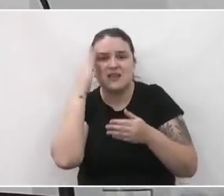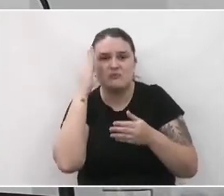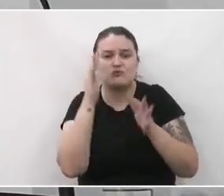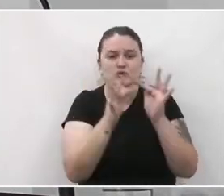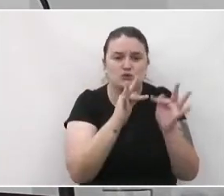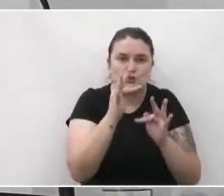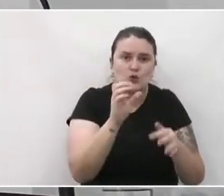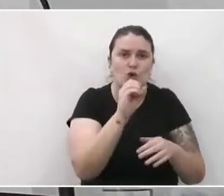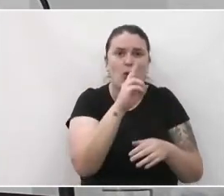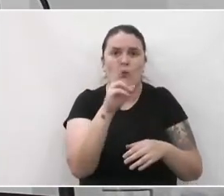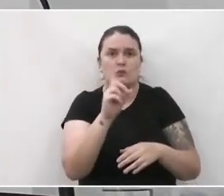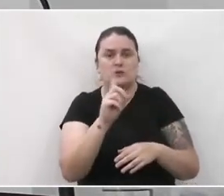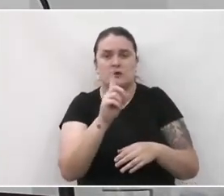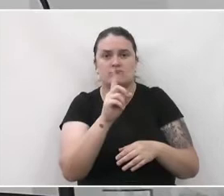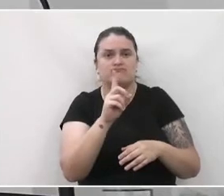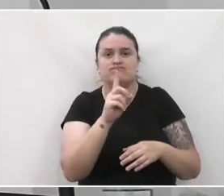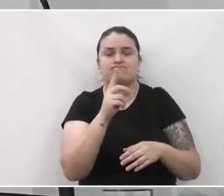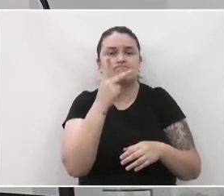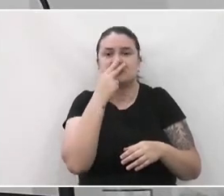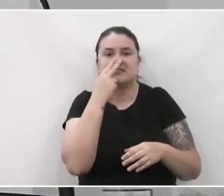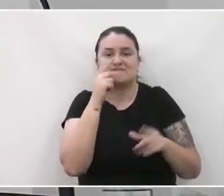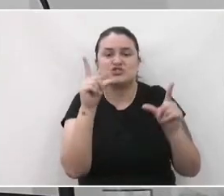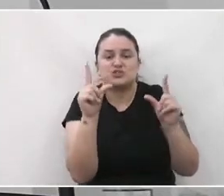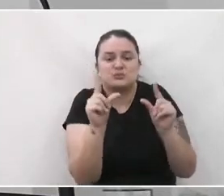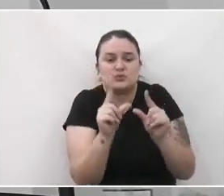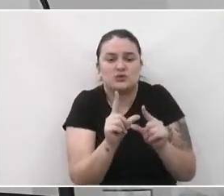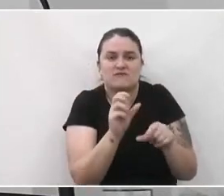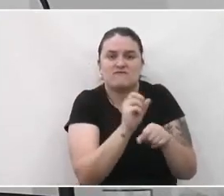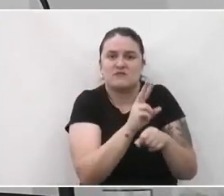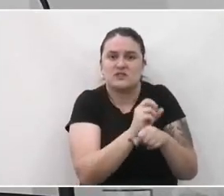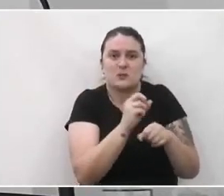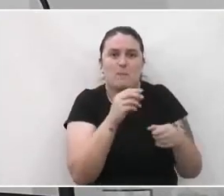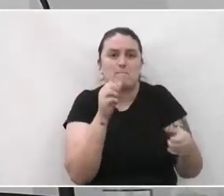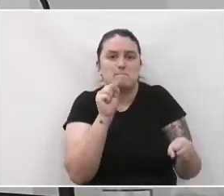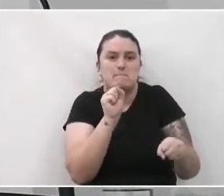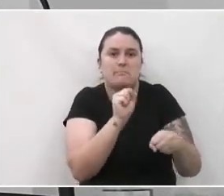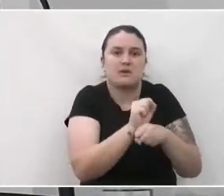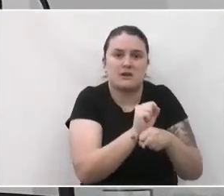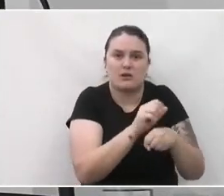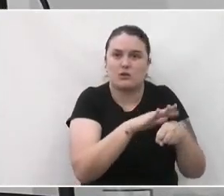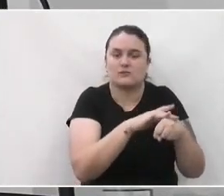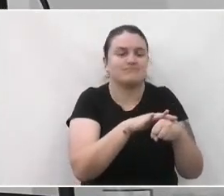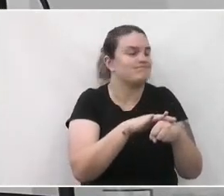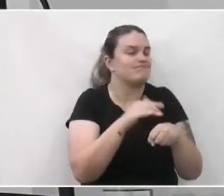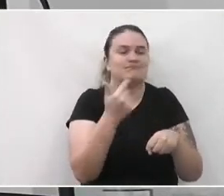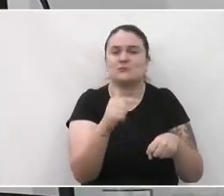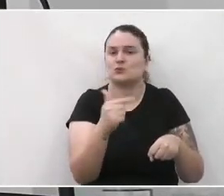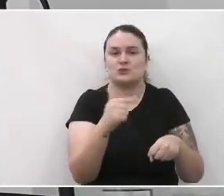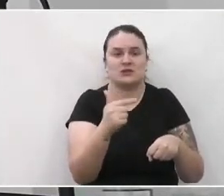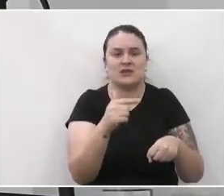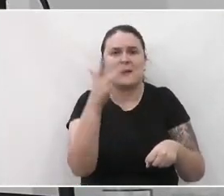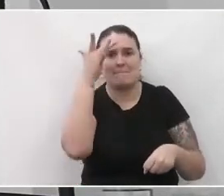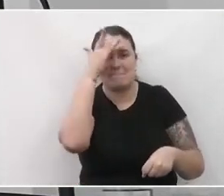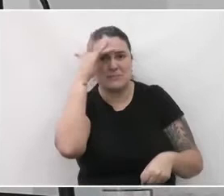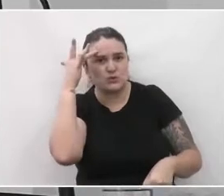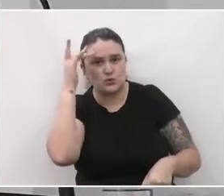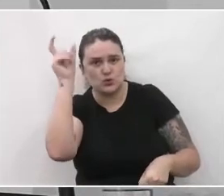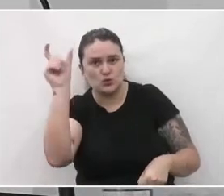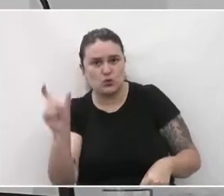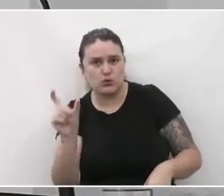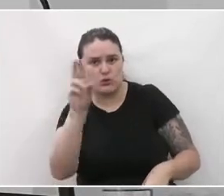não faz o bloqueio da doença. Nós não temos a pessoa que toma